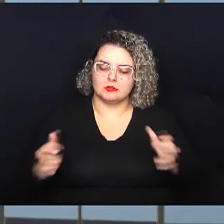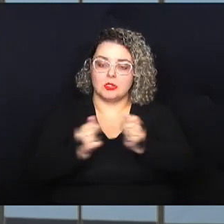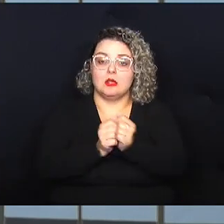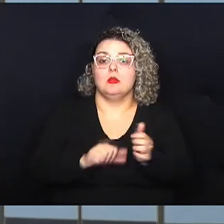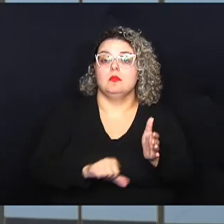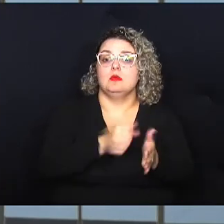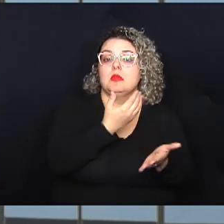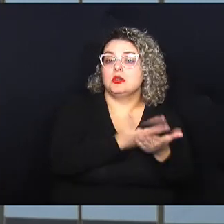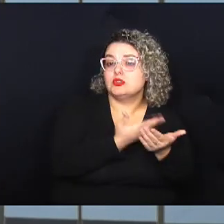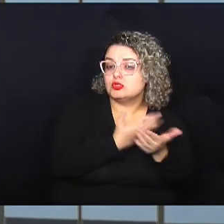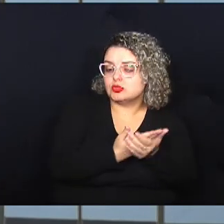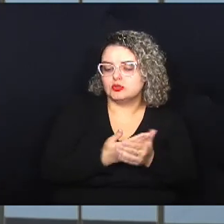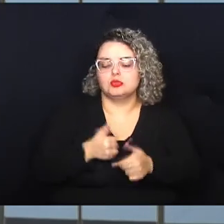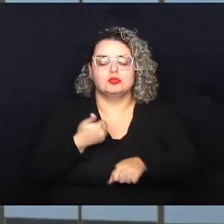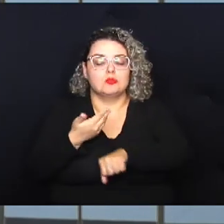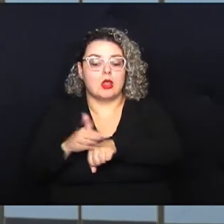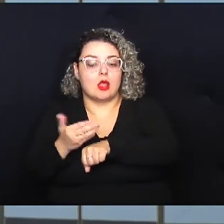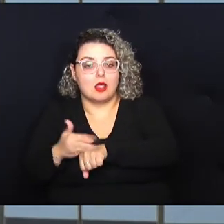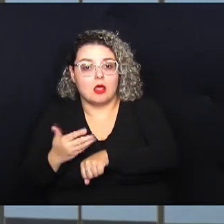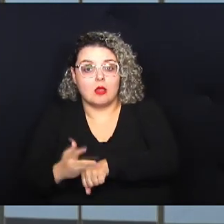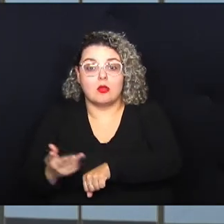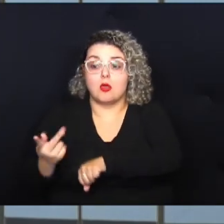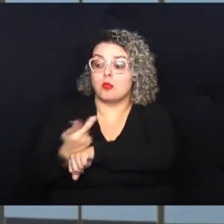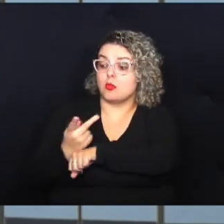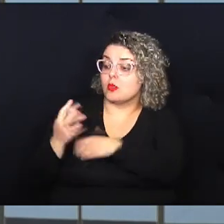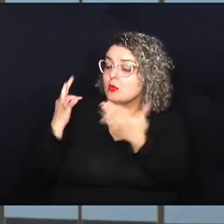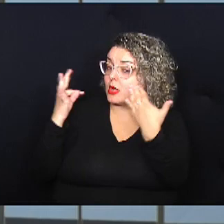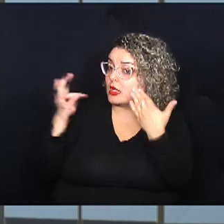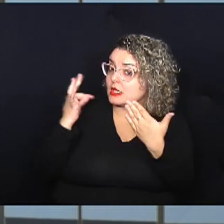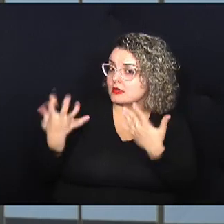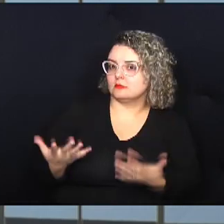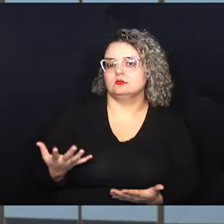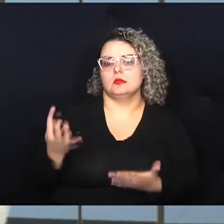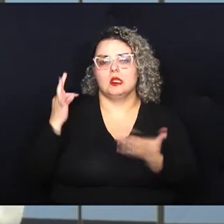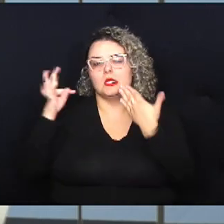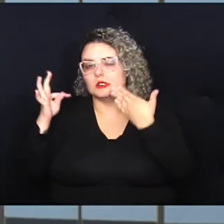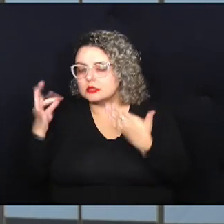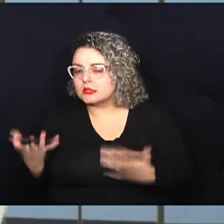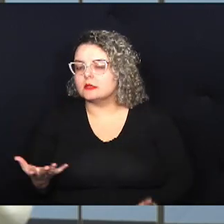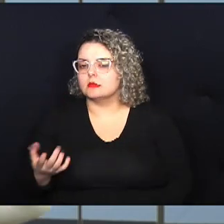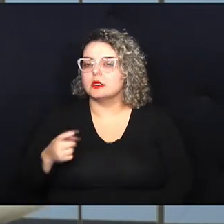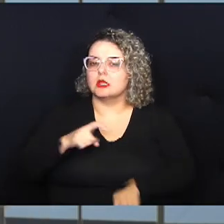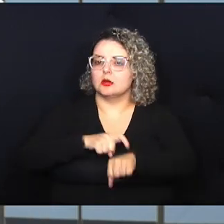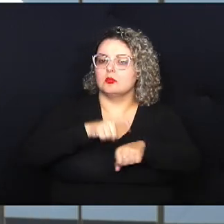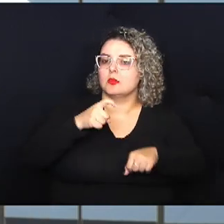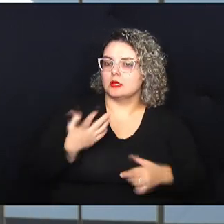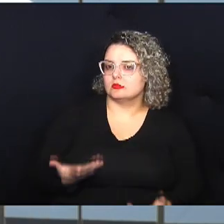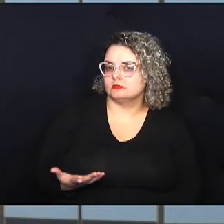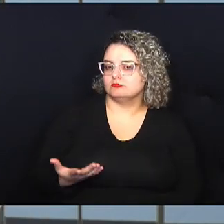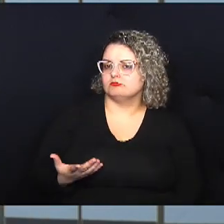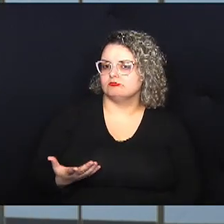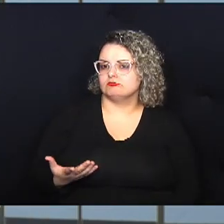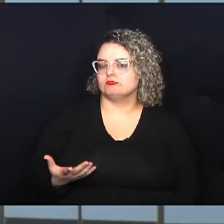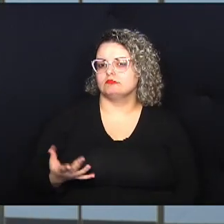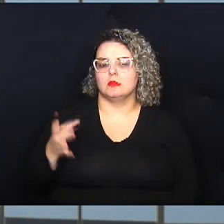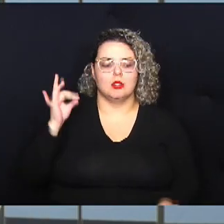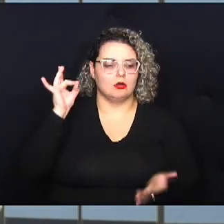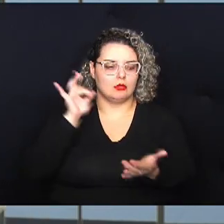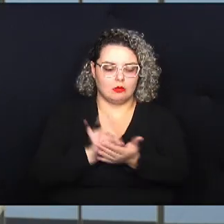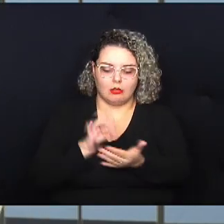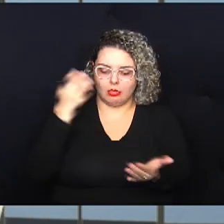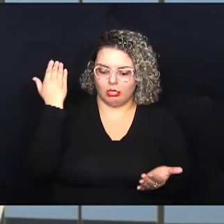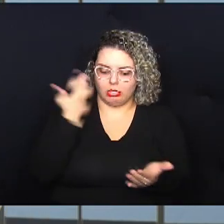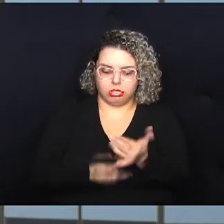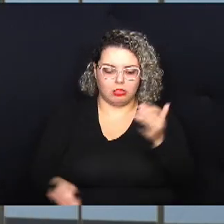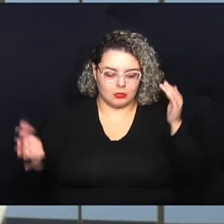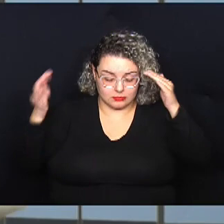faz treinamento, você busca uma terapia. A terapia, eu acho que é naquele momento quando você, tipo assim, você está realmente perdido,